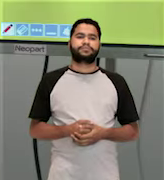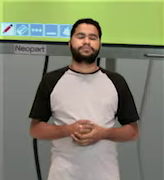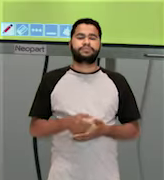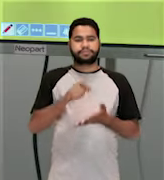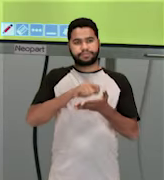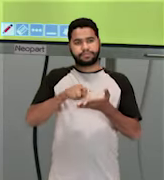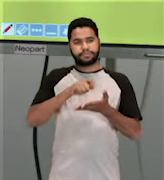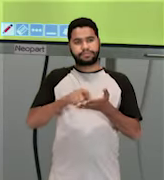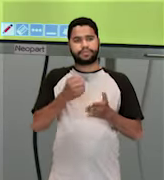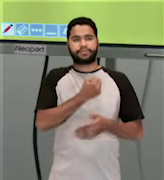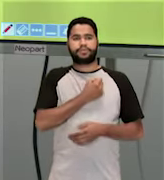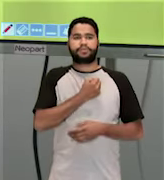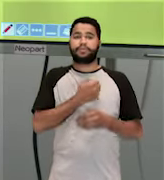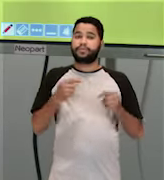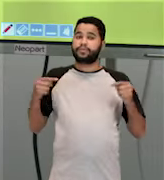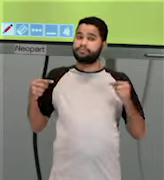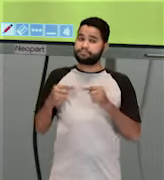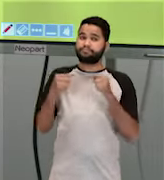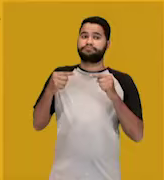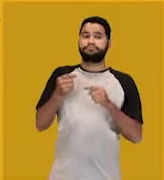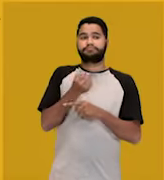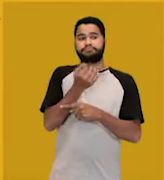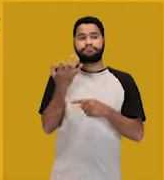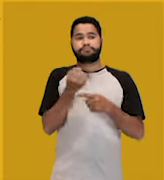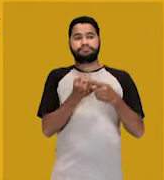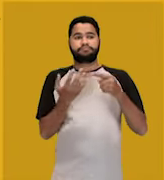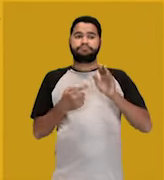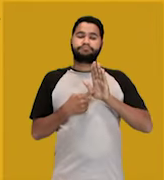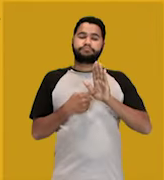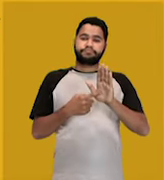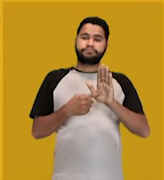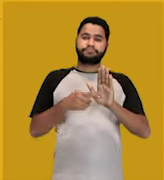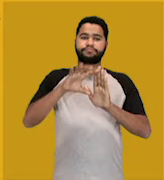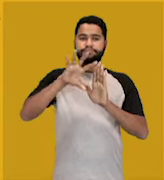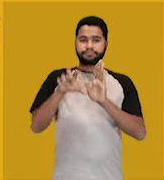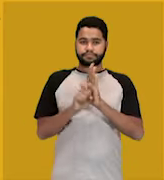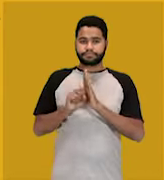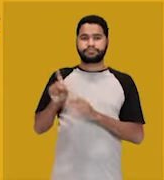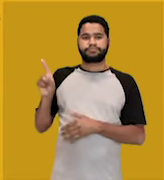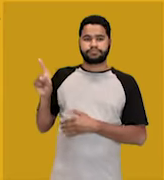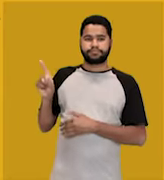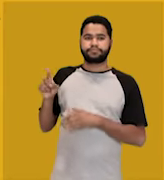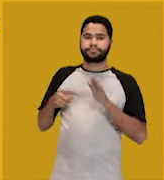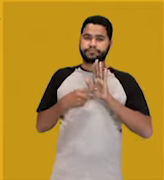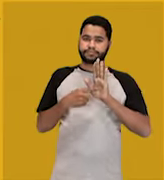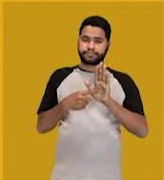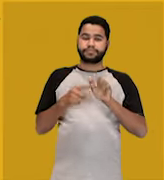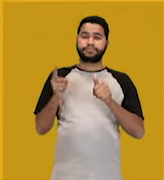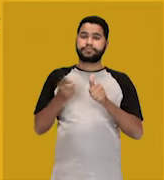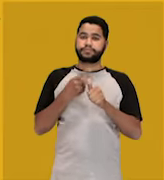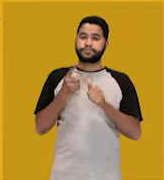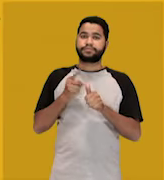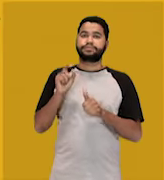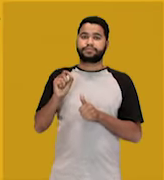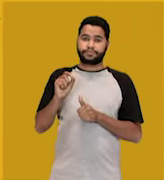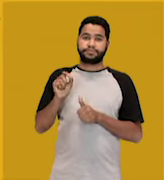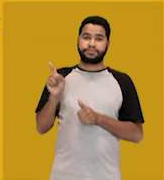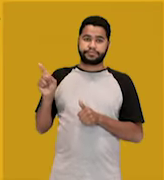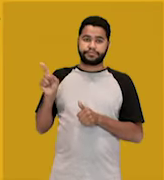Escreva os valores correspondentes da fração indicada pelos símbolos. Bom, vamos observar primeiramente aqui, gente, que